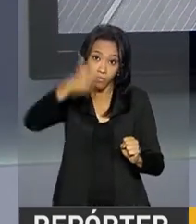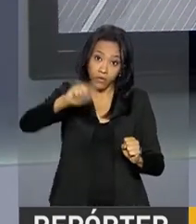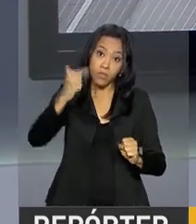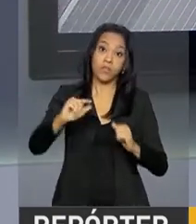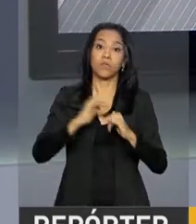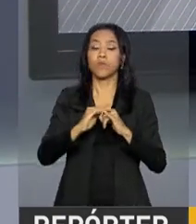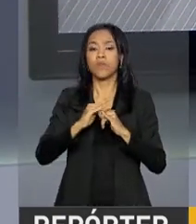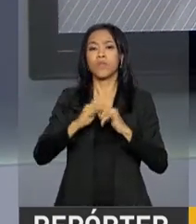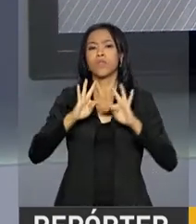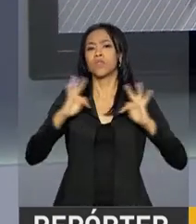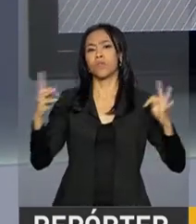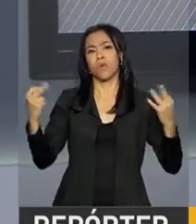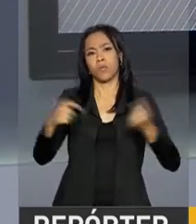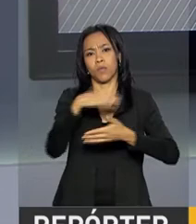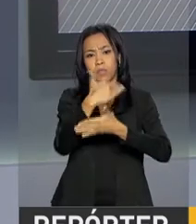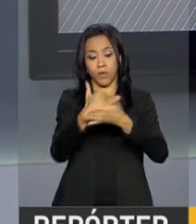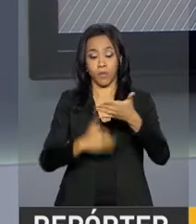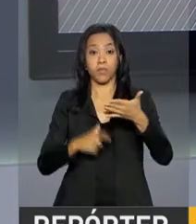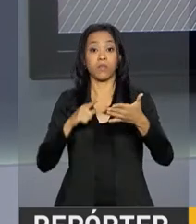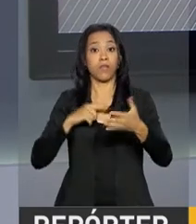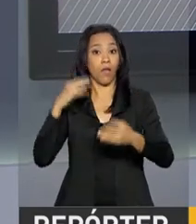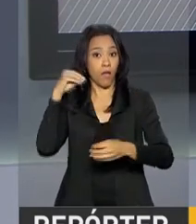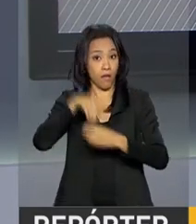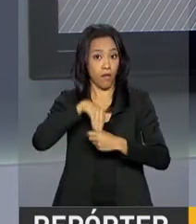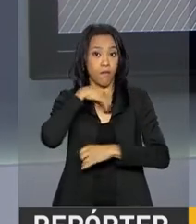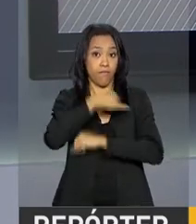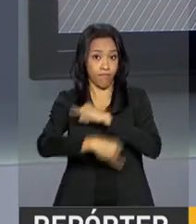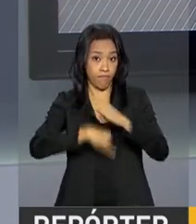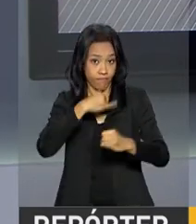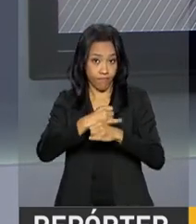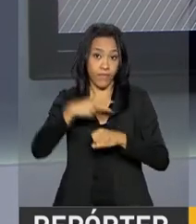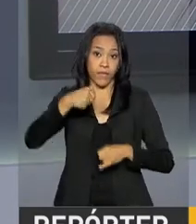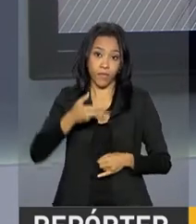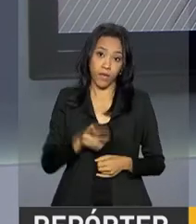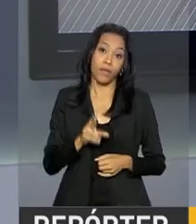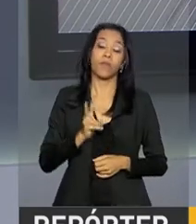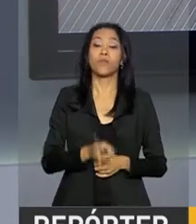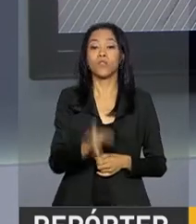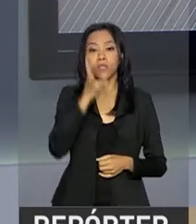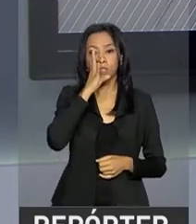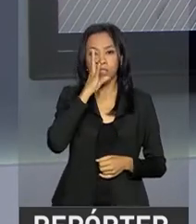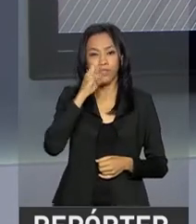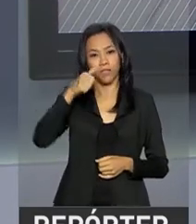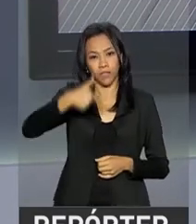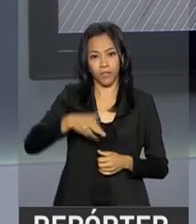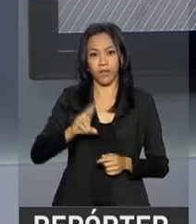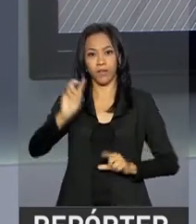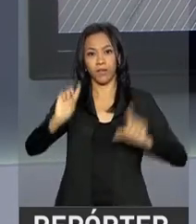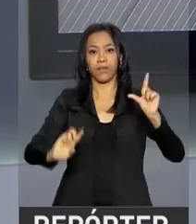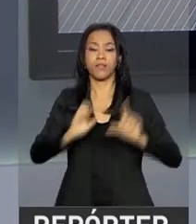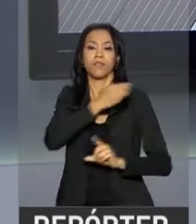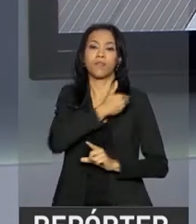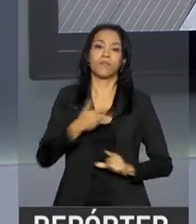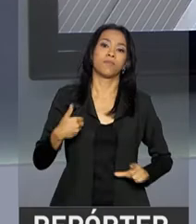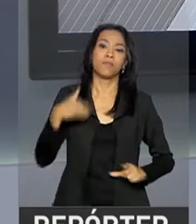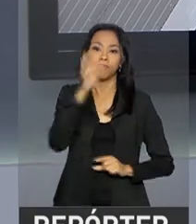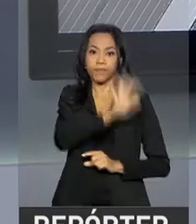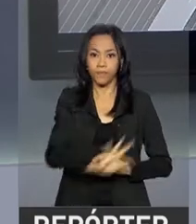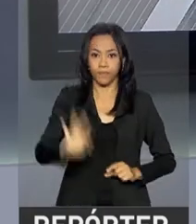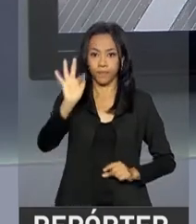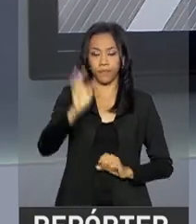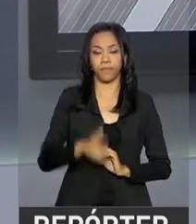youtube e toda a nossa programação também está na página da nbr na internet continue com a gente na nbr a tv do governo